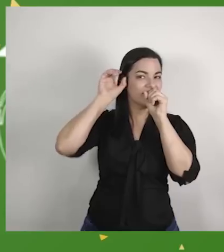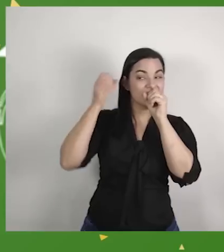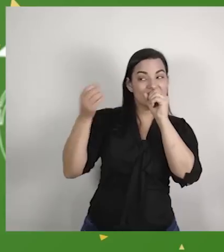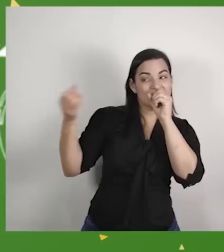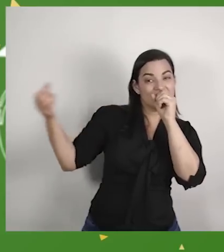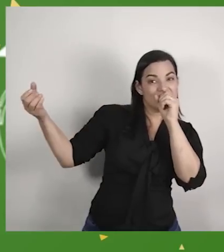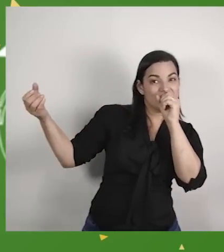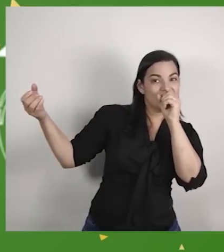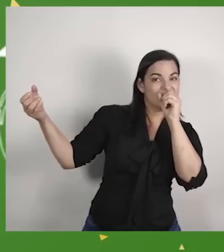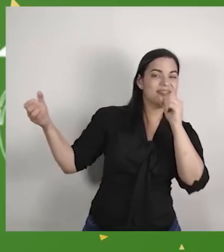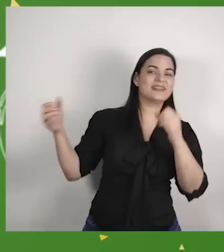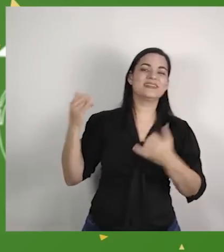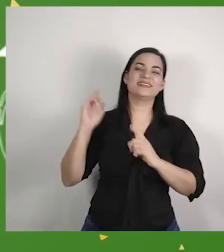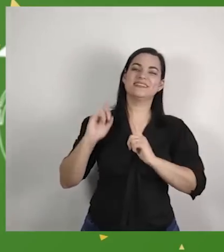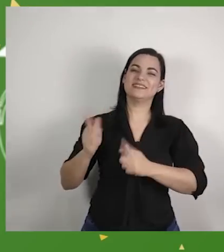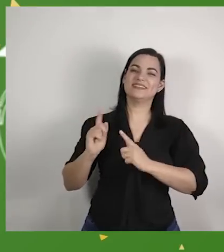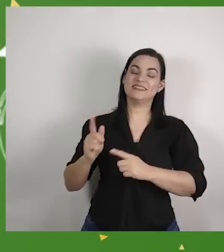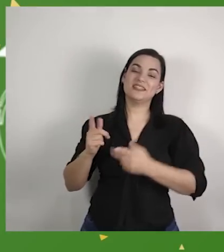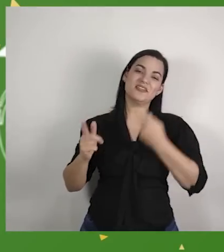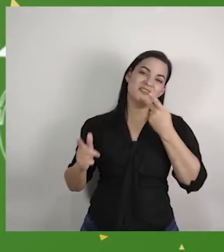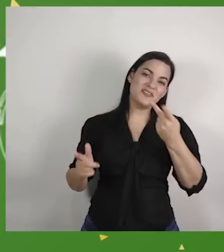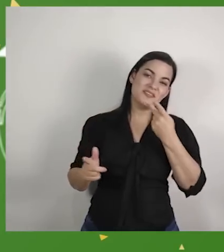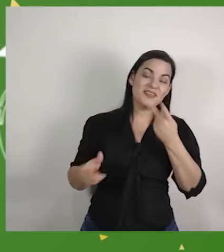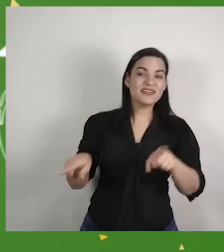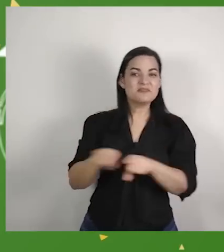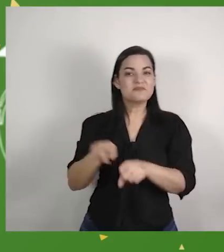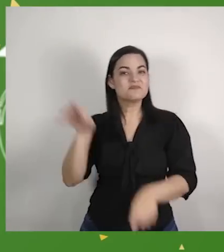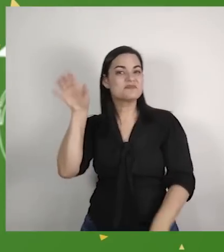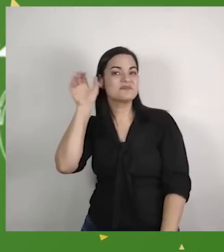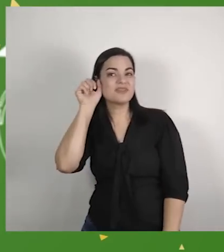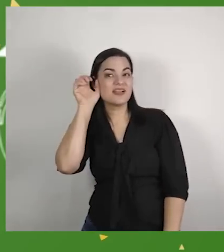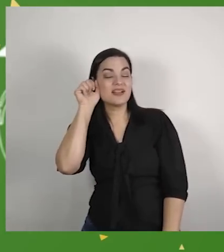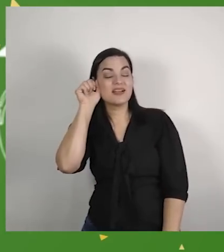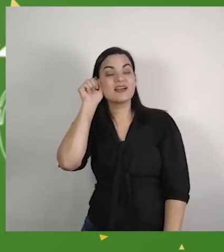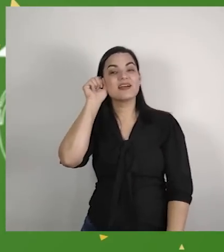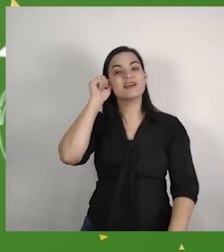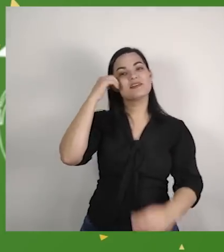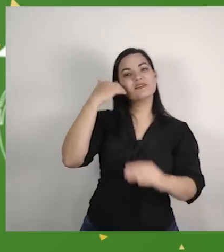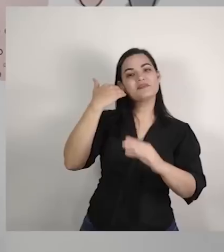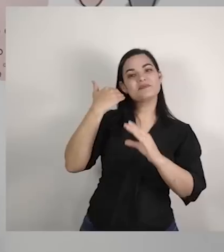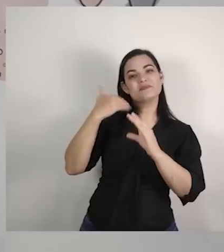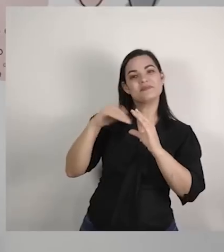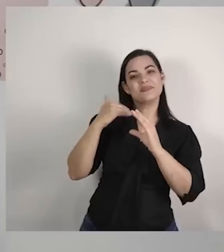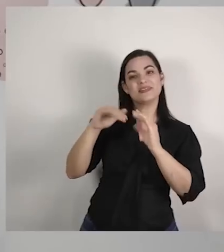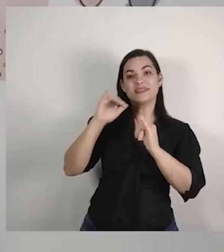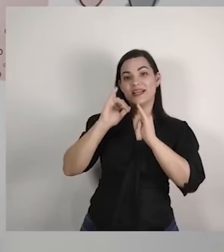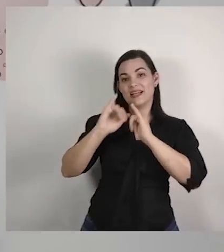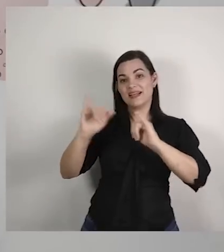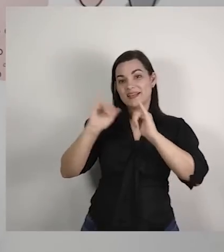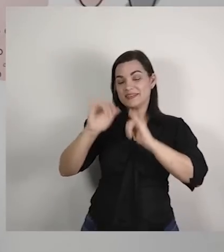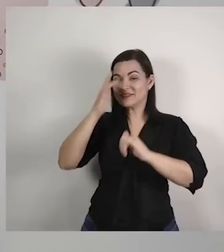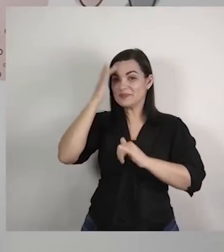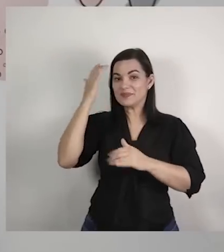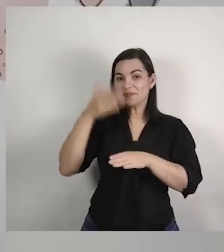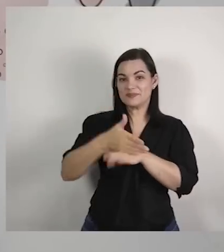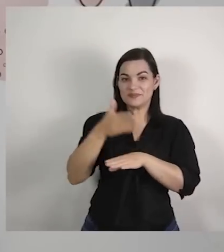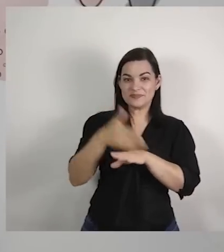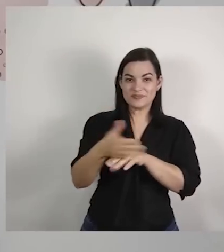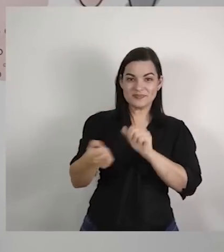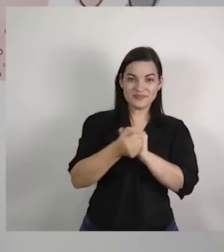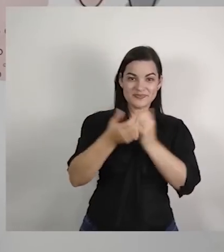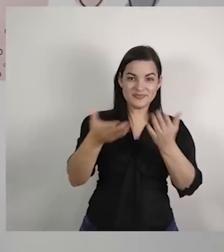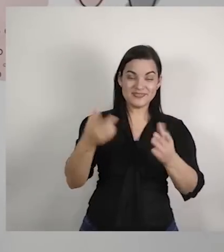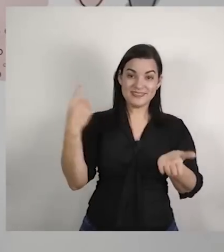simulando o telefone e se divertir aí, falando e ouvindo a mensagem das pessoas que vão participar